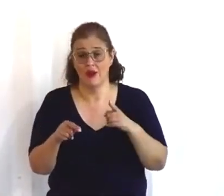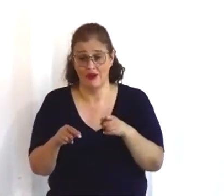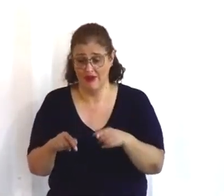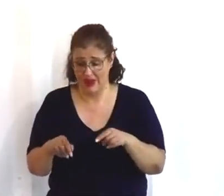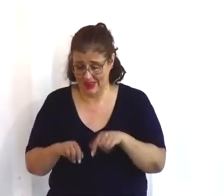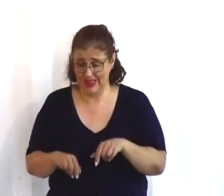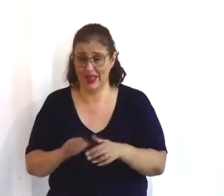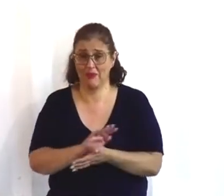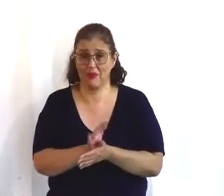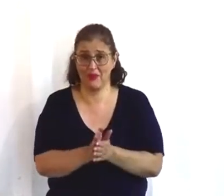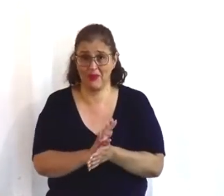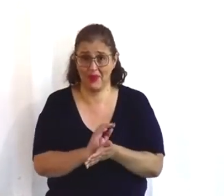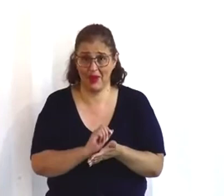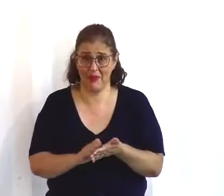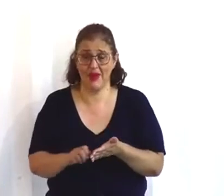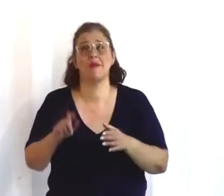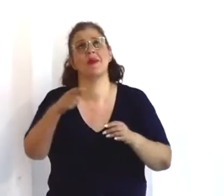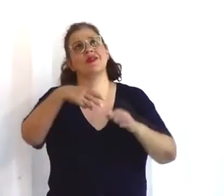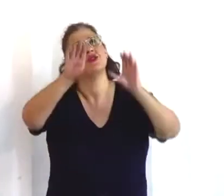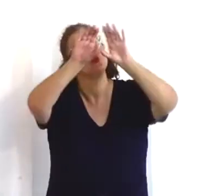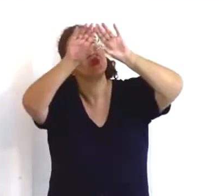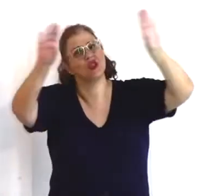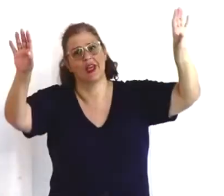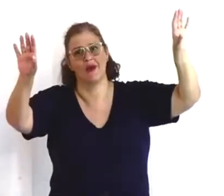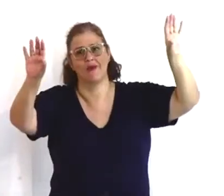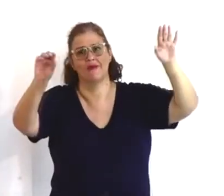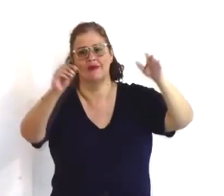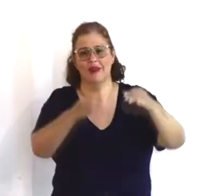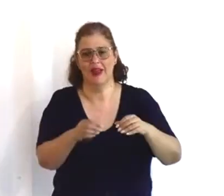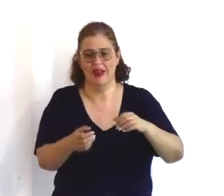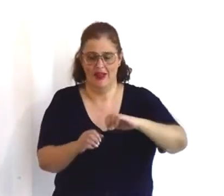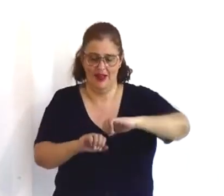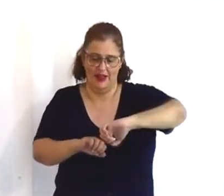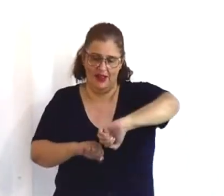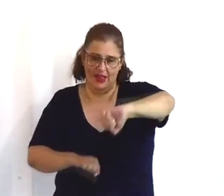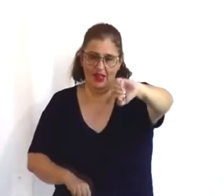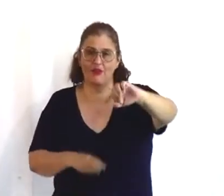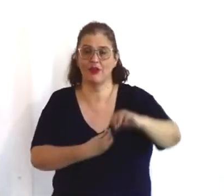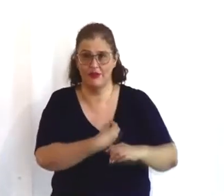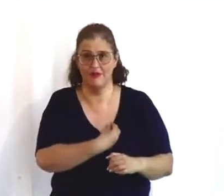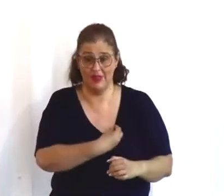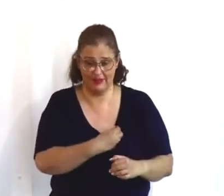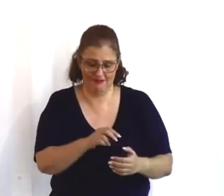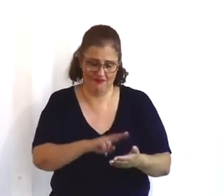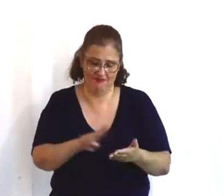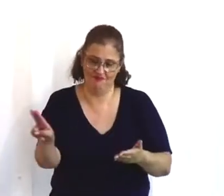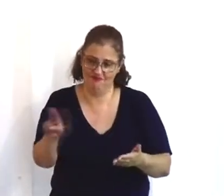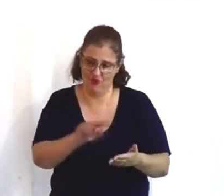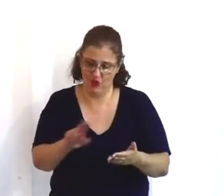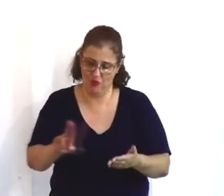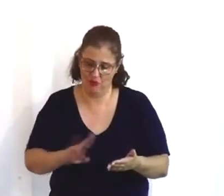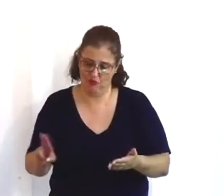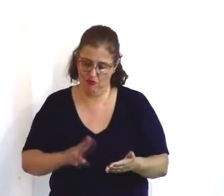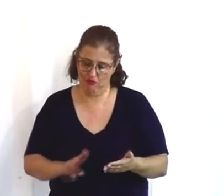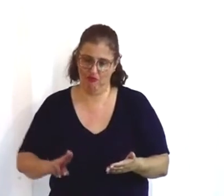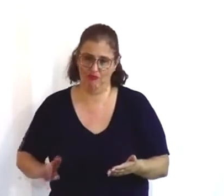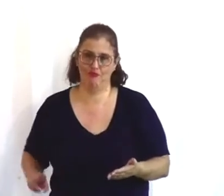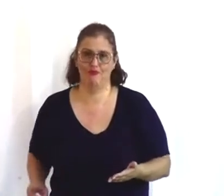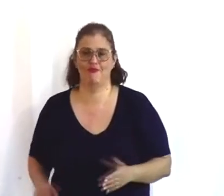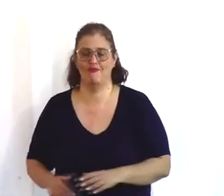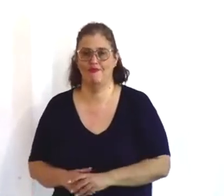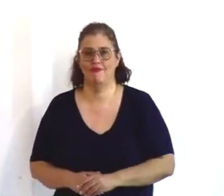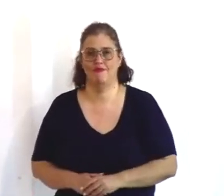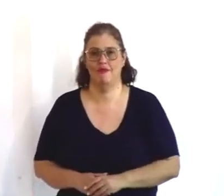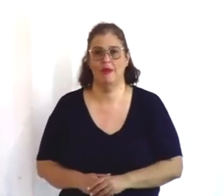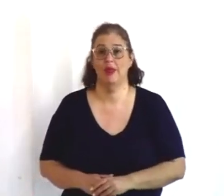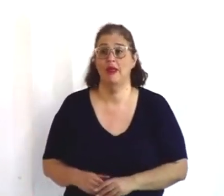escrito no livro da vida. E uma coisa linda que nós precisamos, Jesus não diz: todo aquele que me confessar diante dos homens, eu